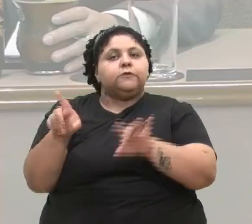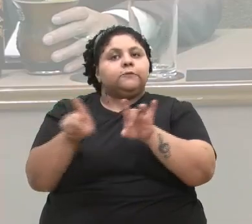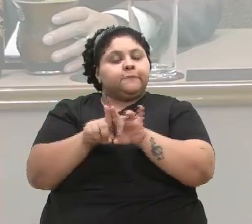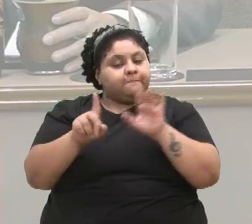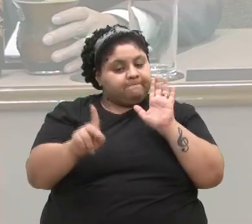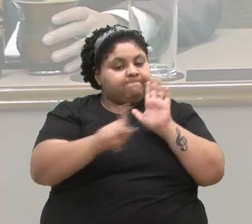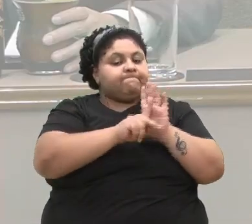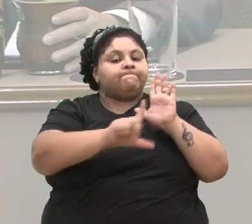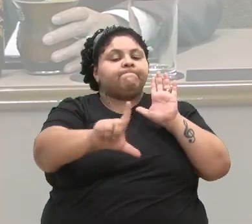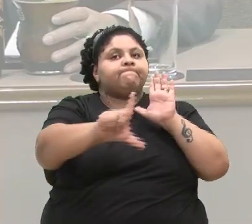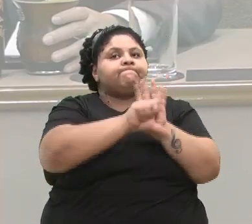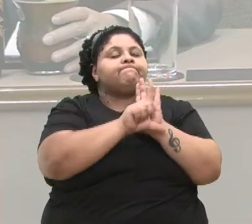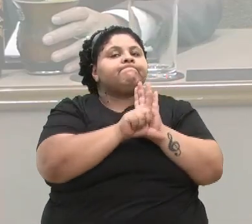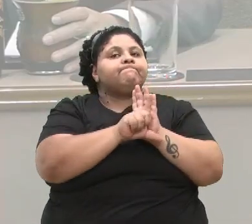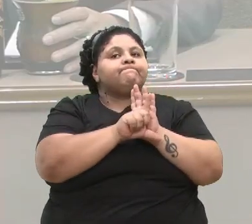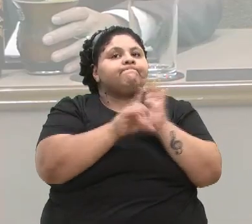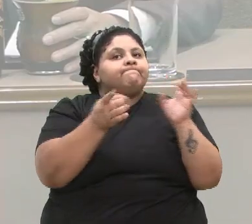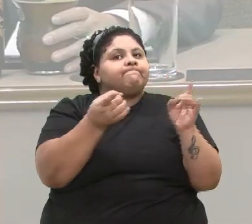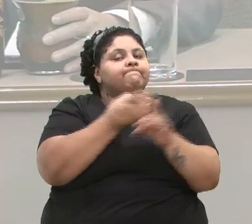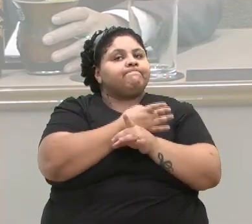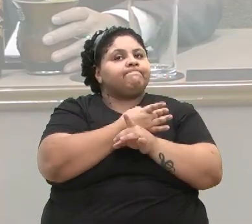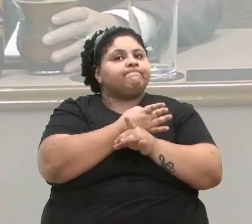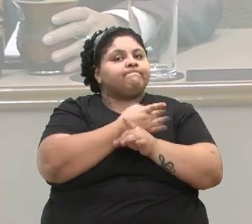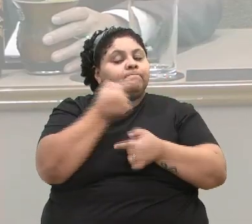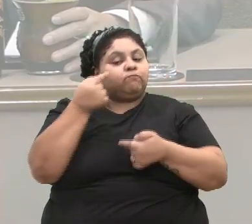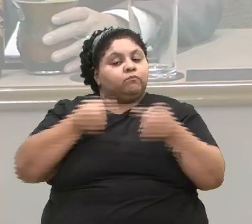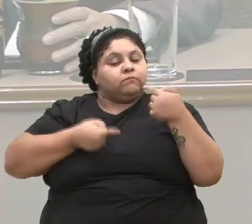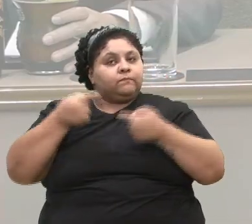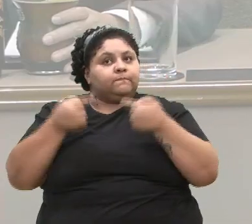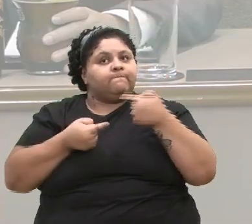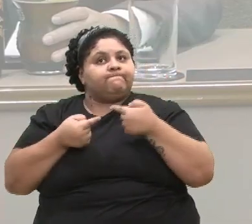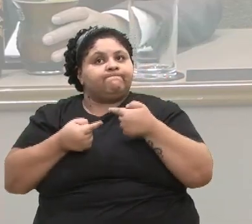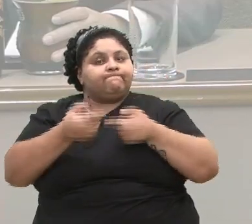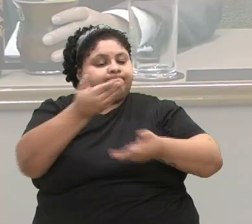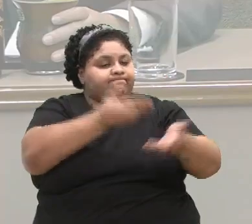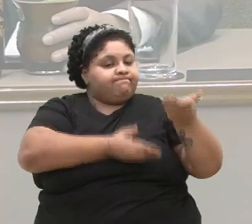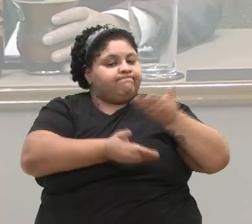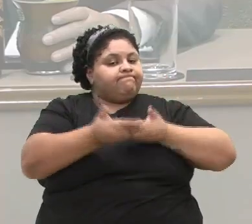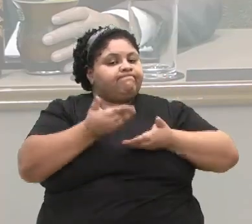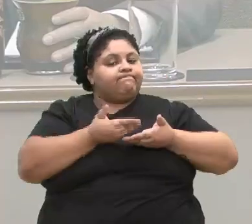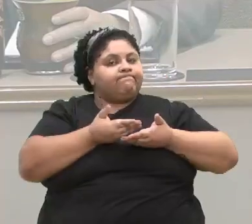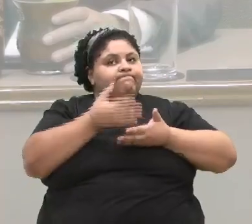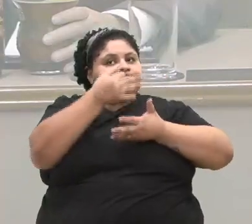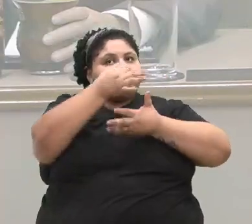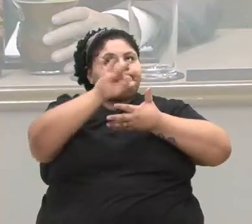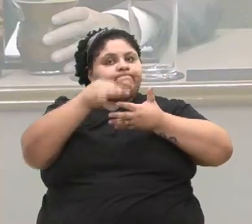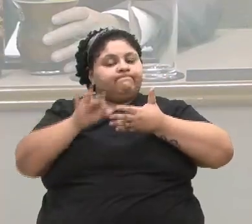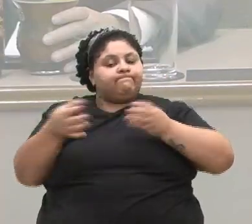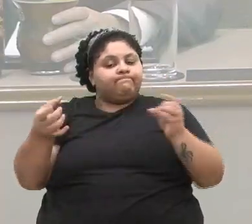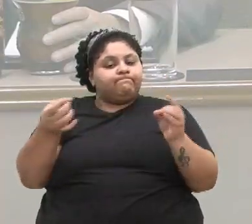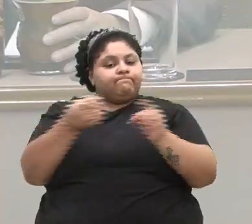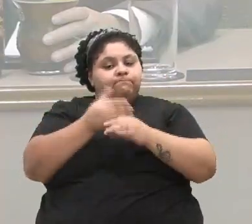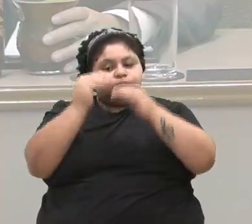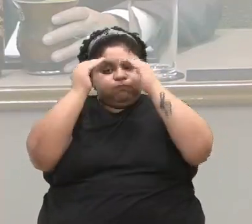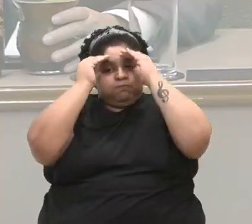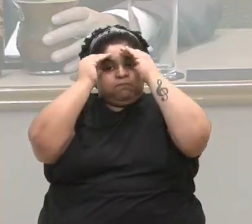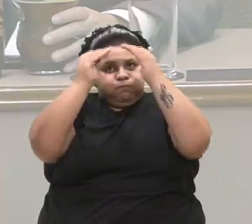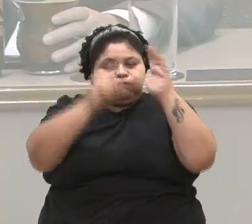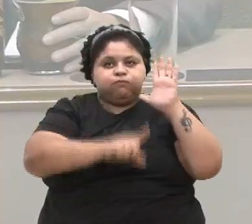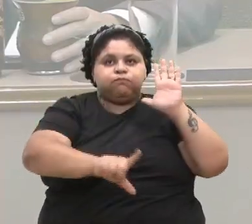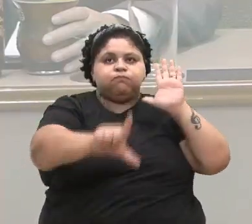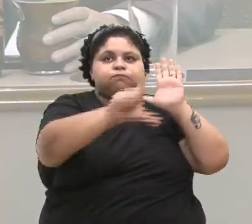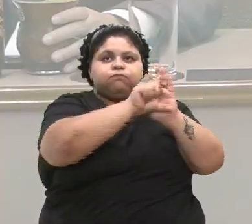projeto de lei oferta a exame e discussão, atende os requisitos e alcança cumprimento de exigências legais